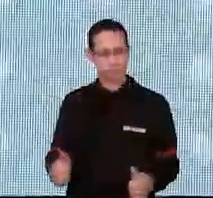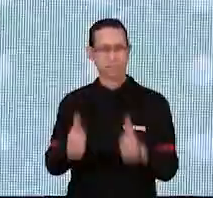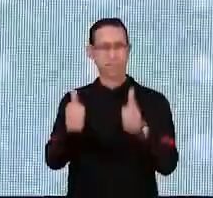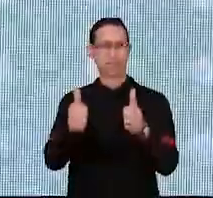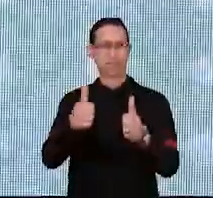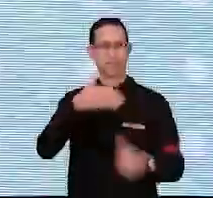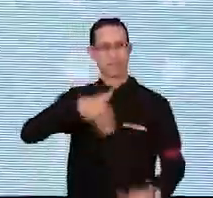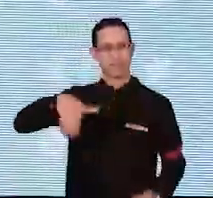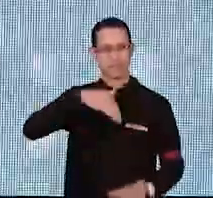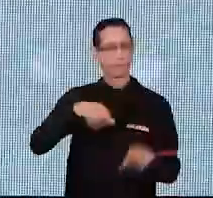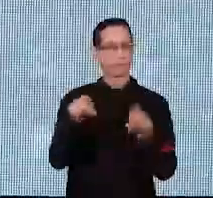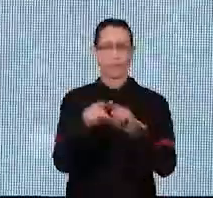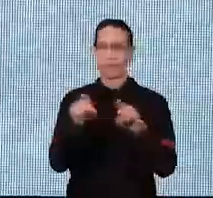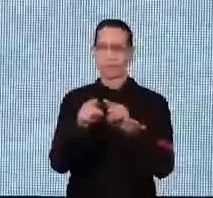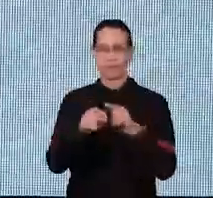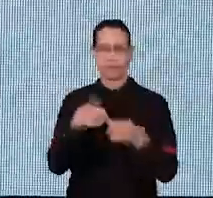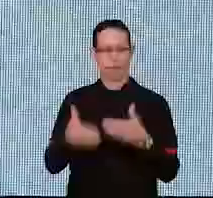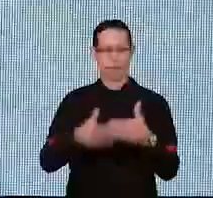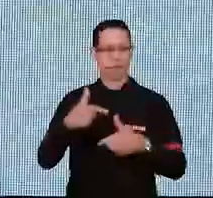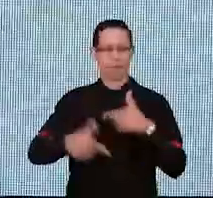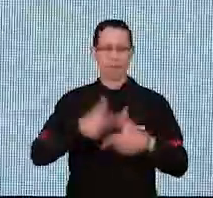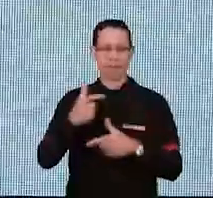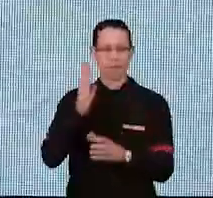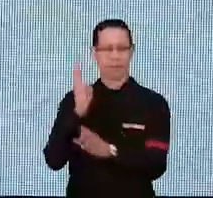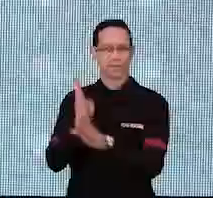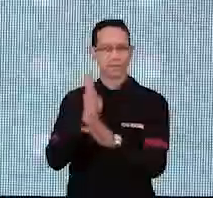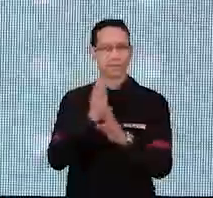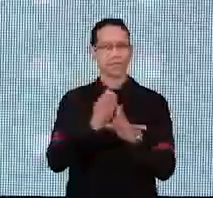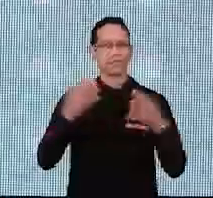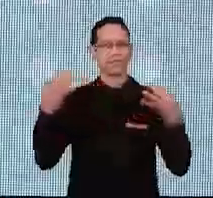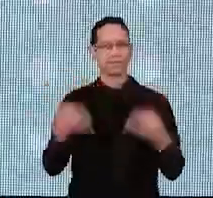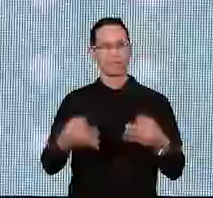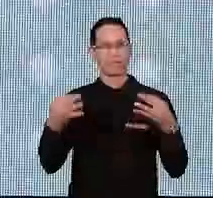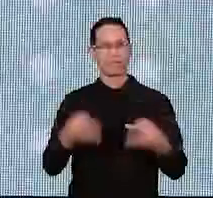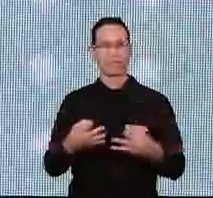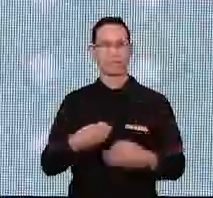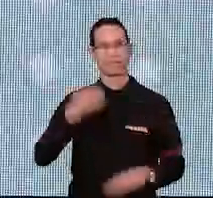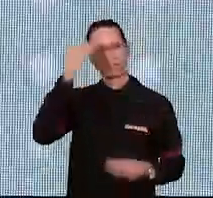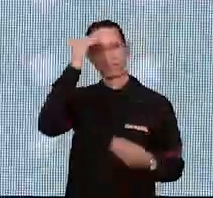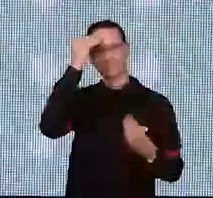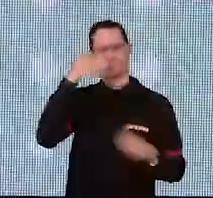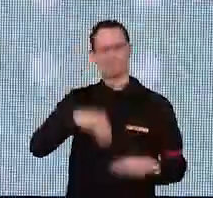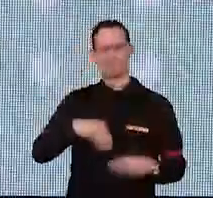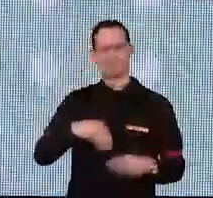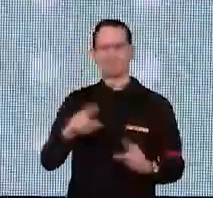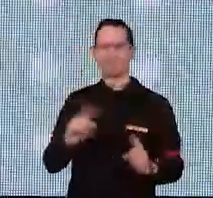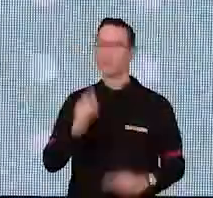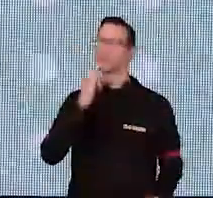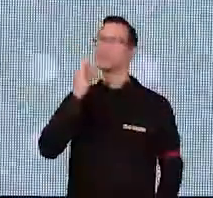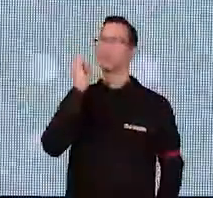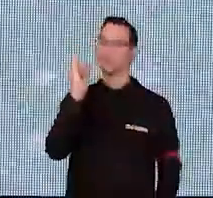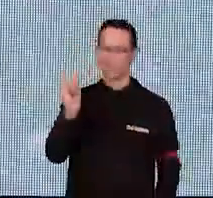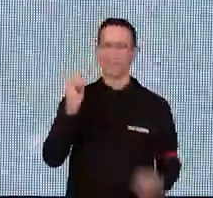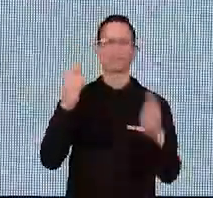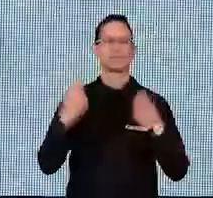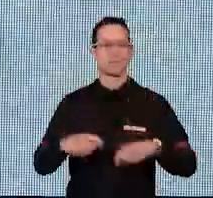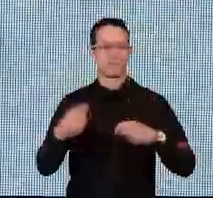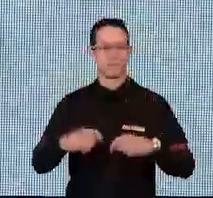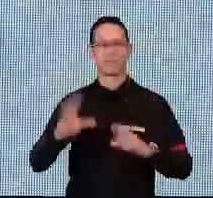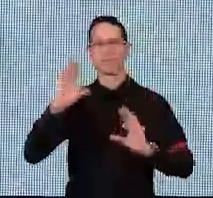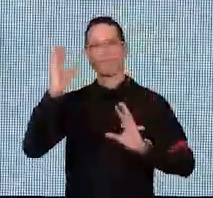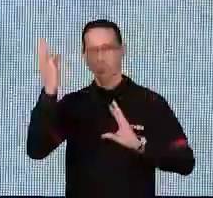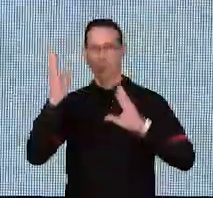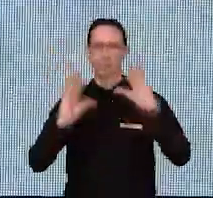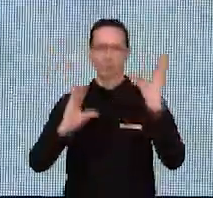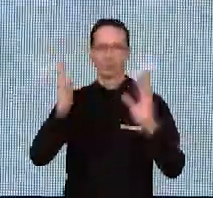para a gente, né, para o nosso procedimento, para o prognóstico. Então, acho que a gente não deveria tomar a decisão. Existem situações e situações,